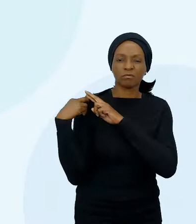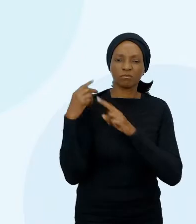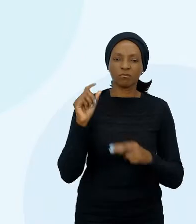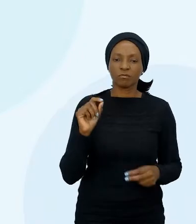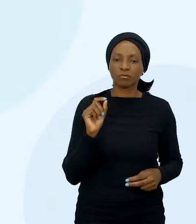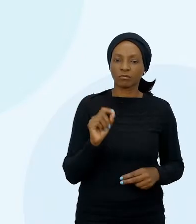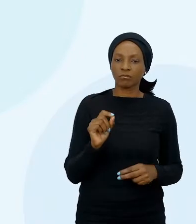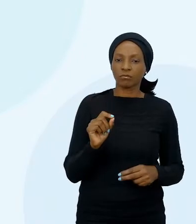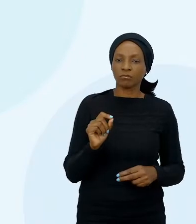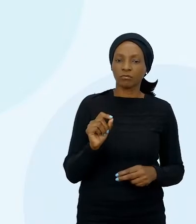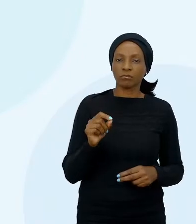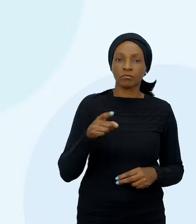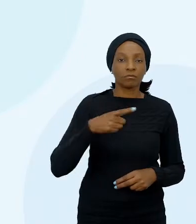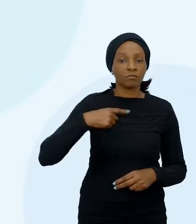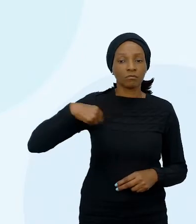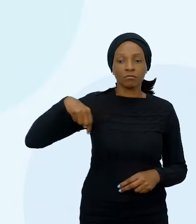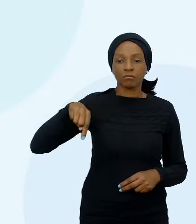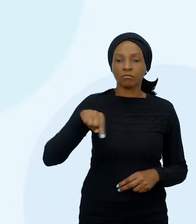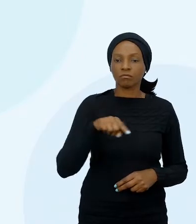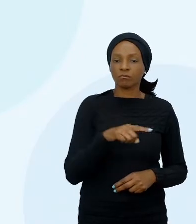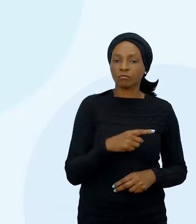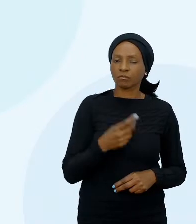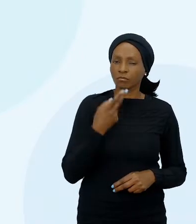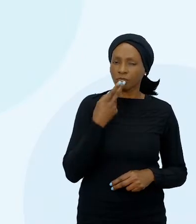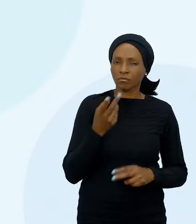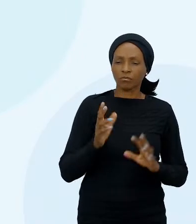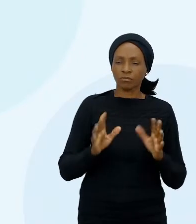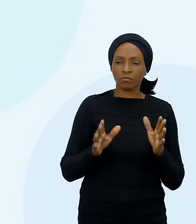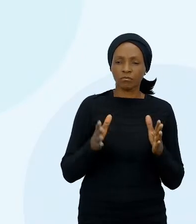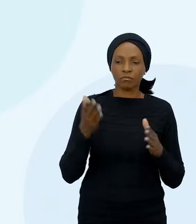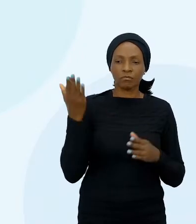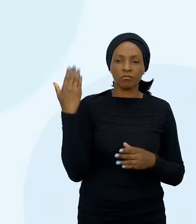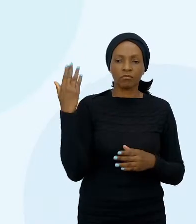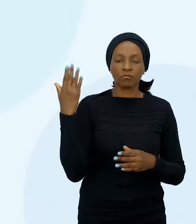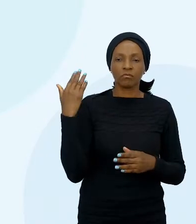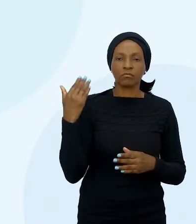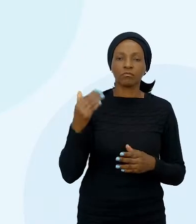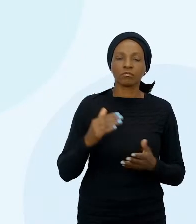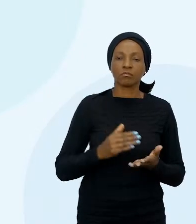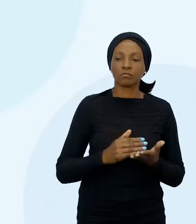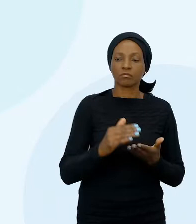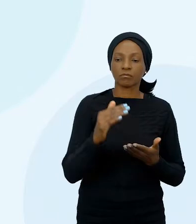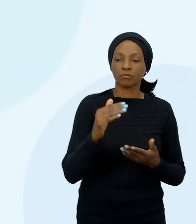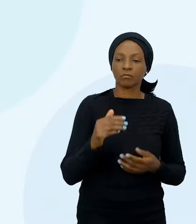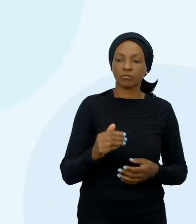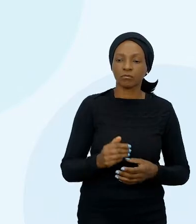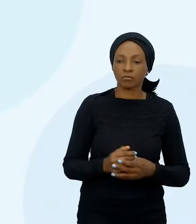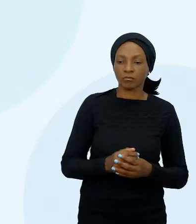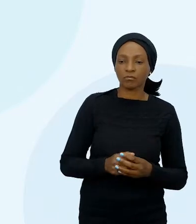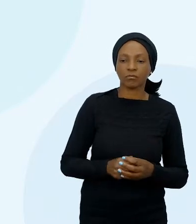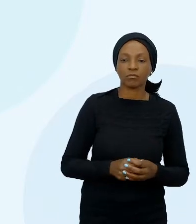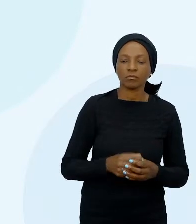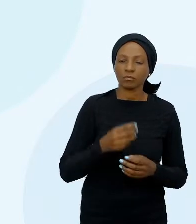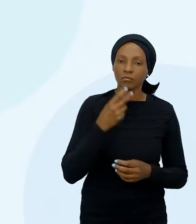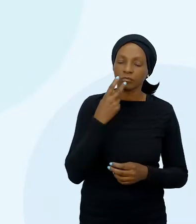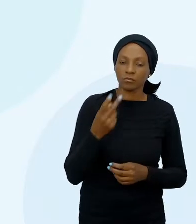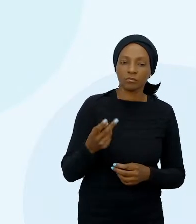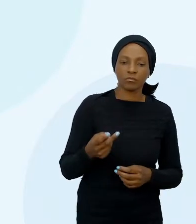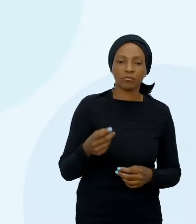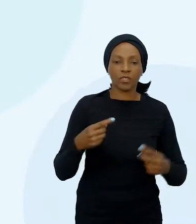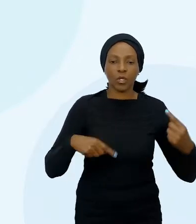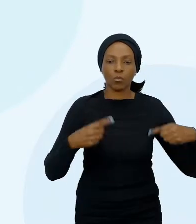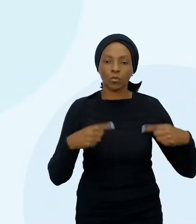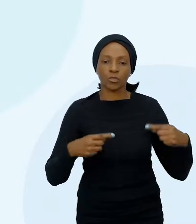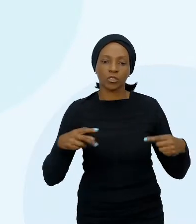né? Somos todos nós, já comentei aí anteriormente, no início ali, quando nós estávamos começando a falar da